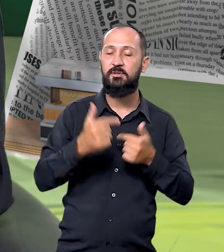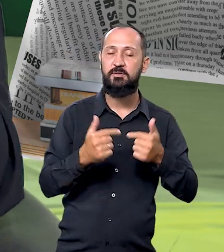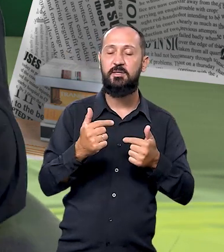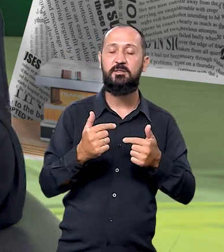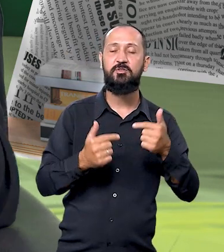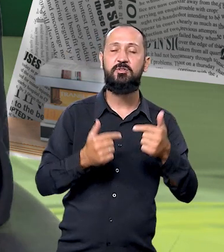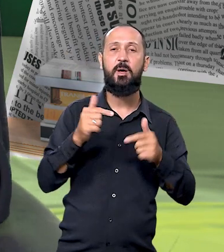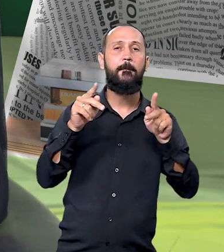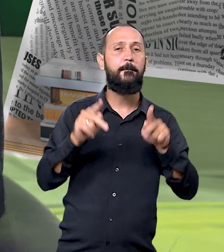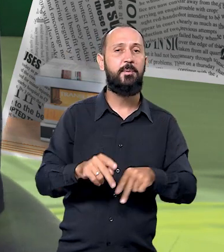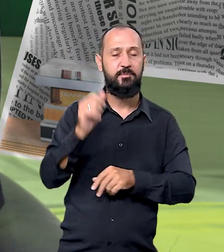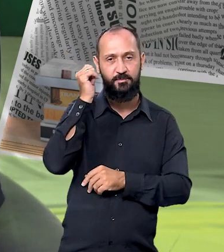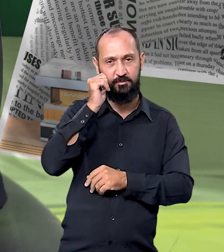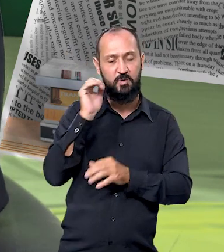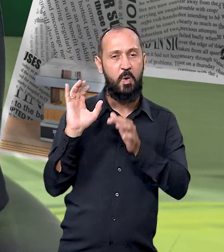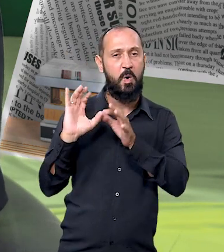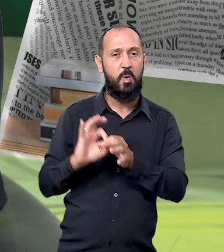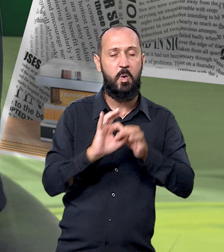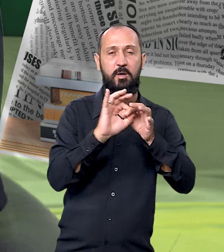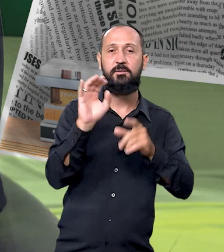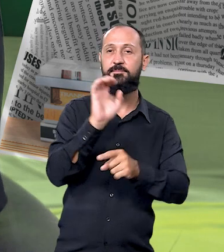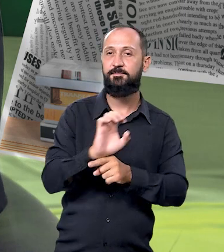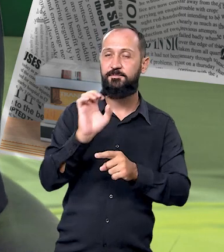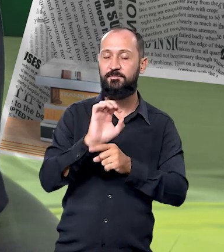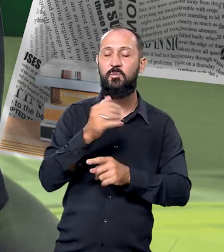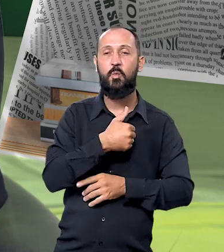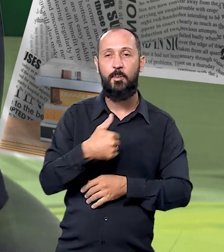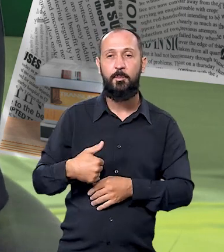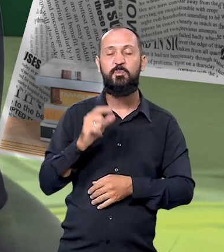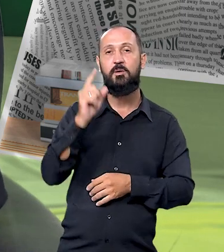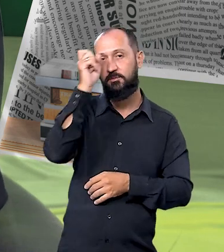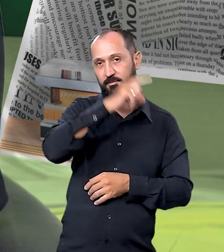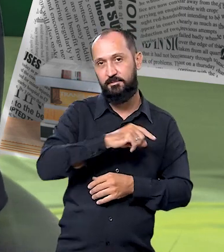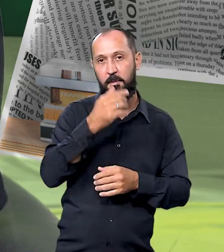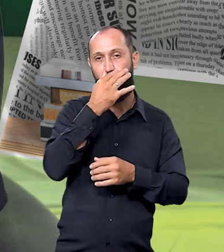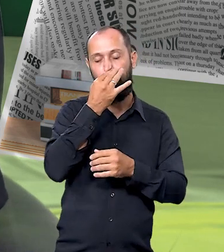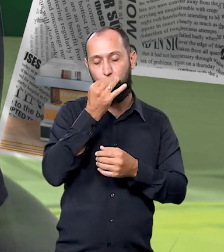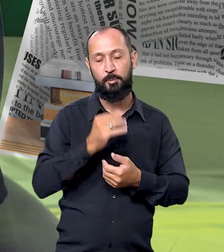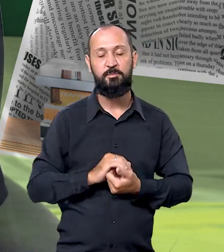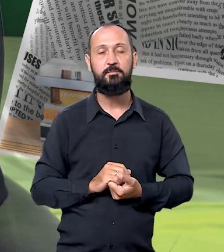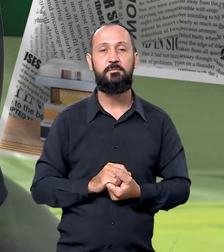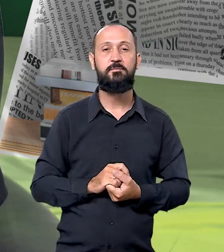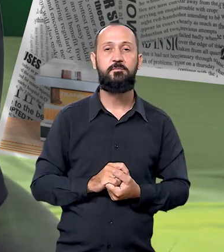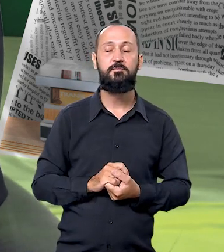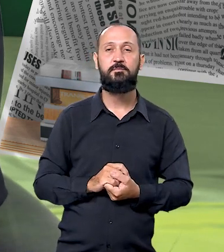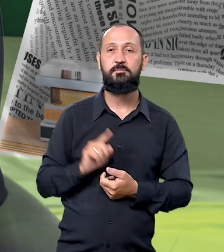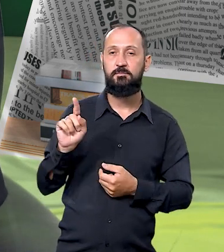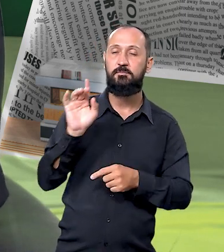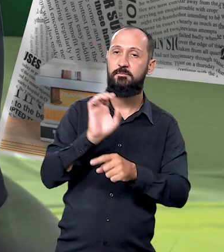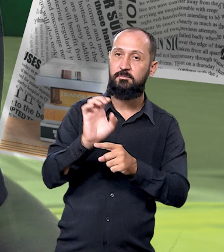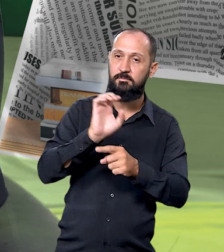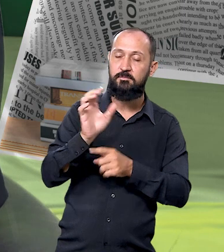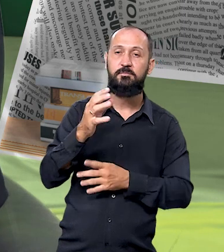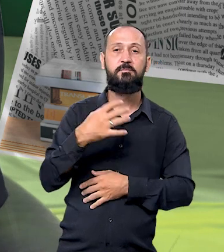de articular as políticas públicas para as mulheres no conjunto do Estado, do governo do Estado, que é um desafio. Então,